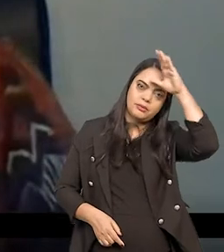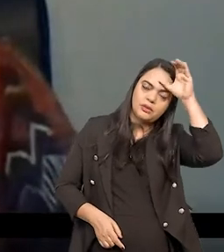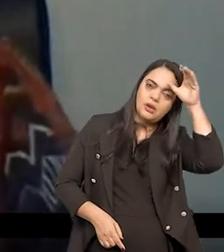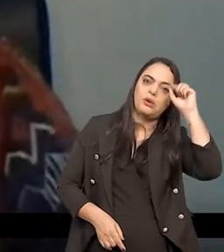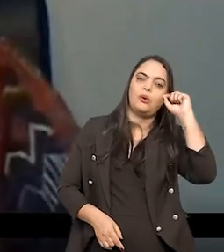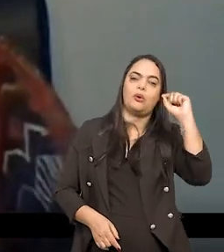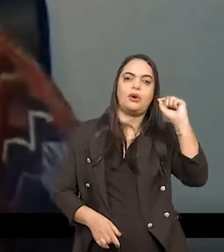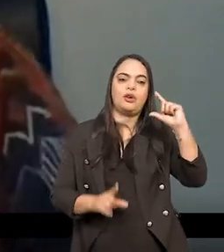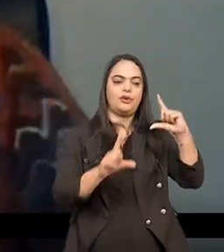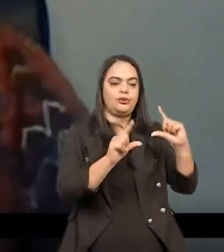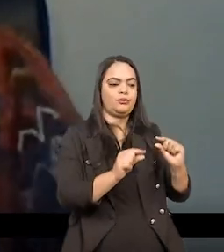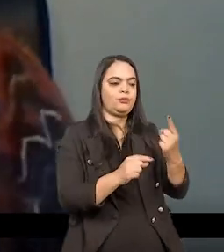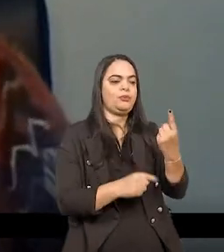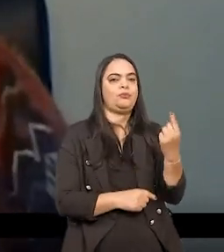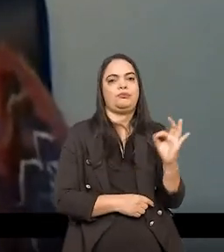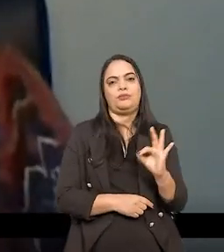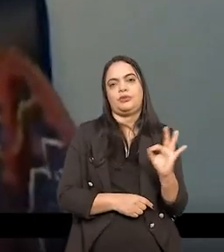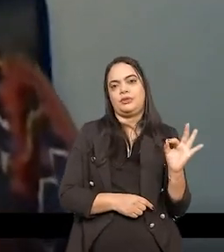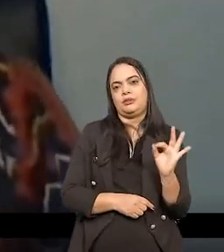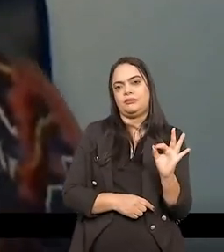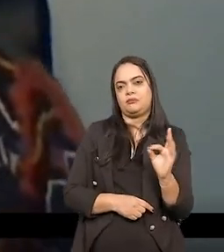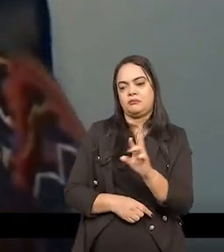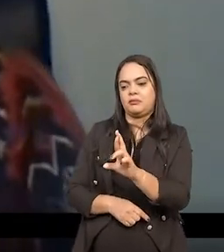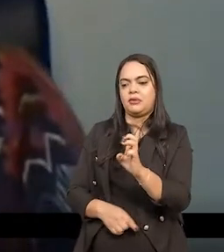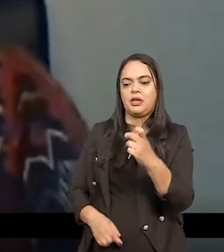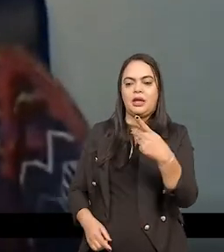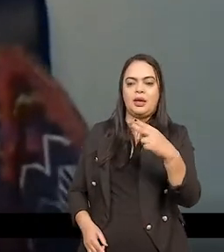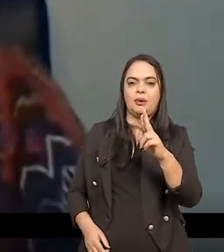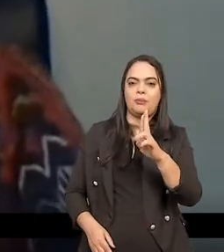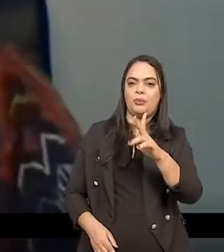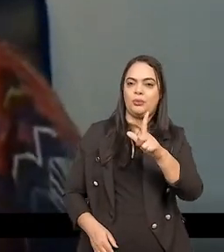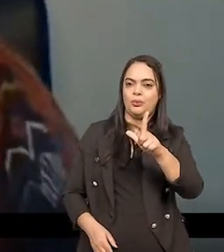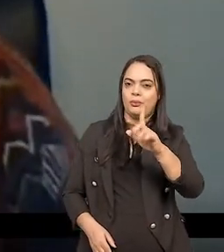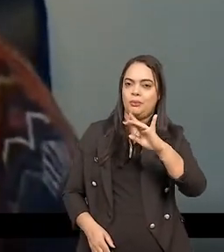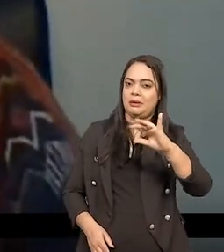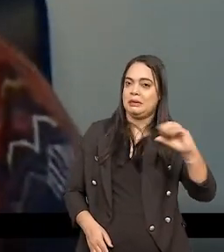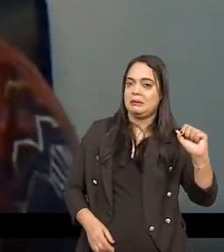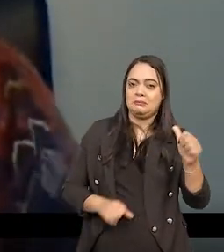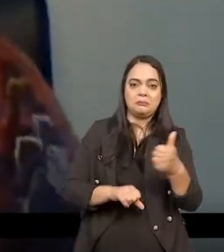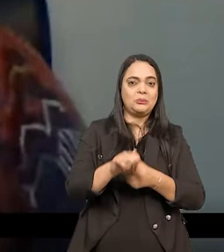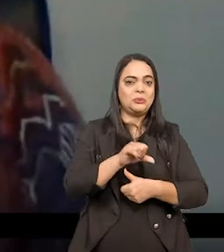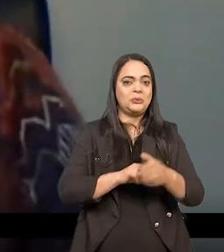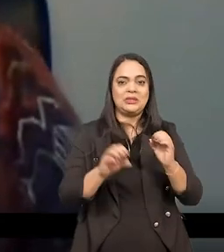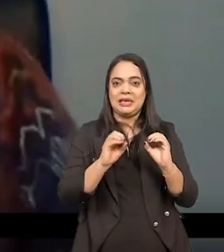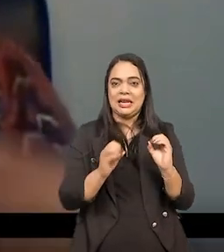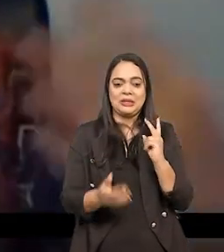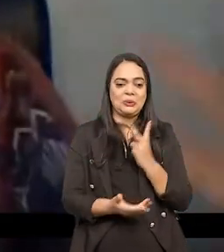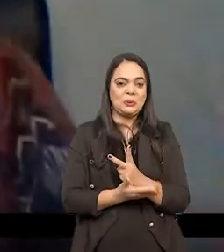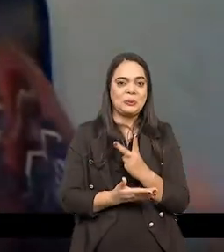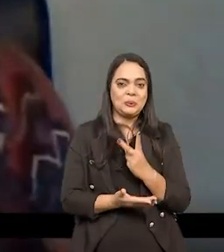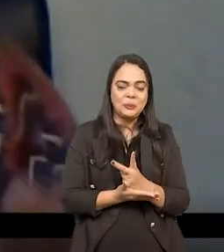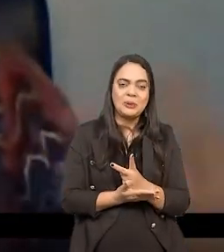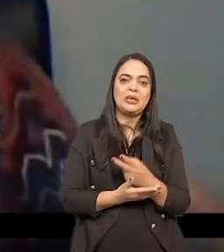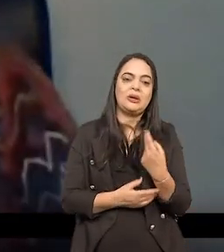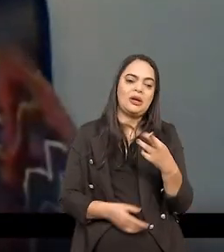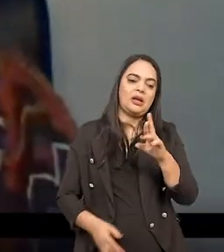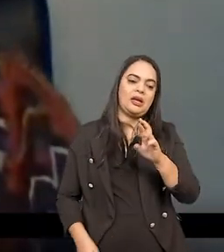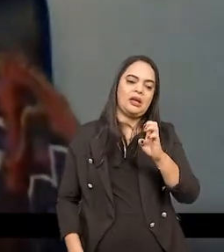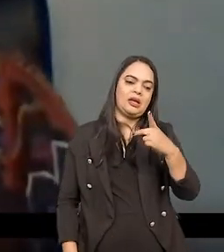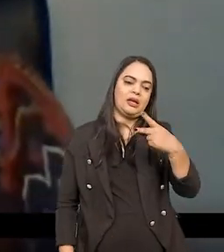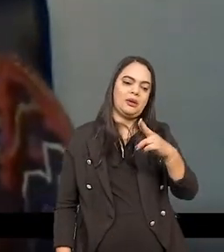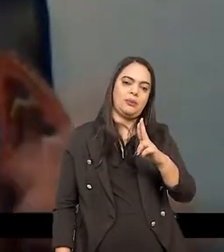para 1%, né, e a República não corrige isso, ela preserva, né, então a República, sobre a qual